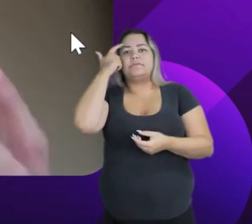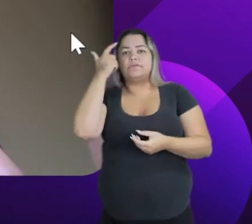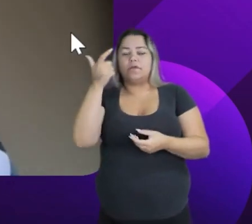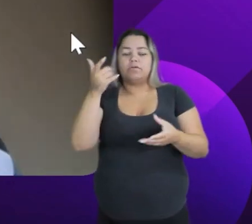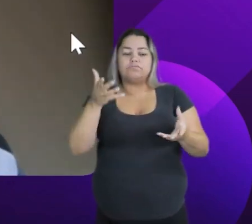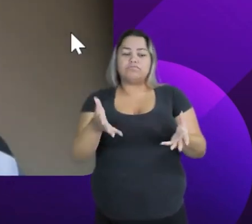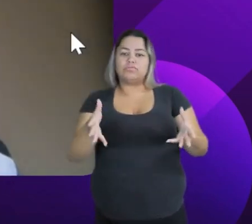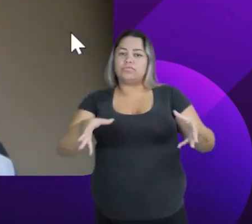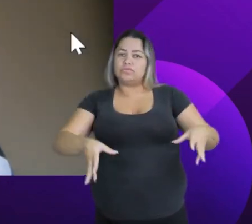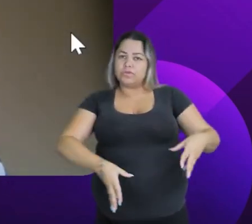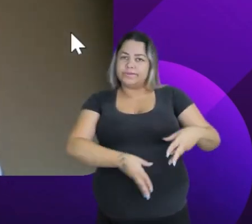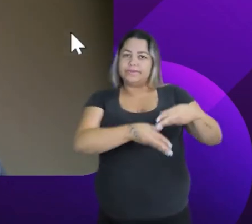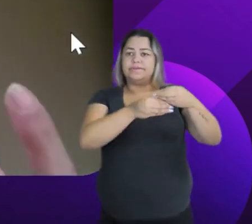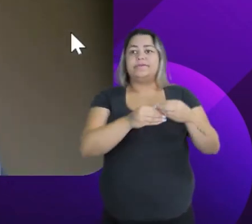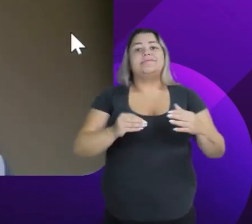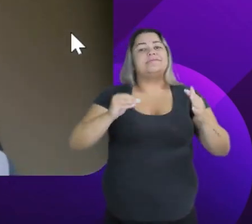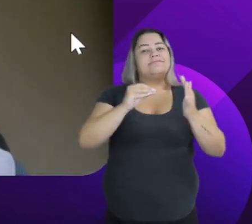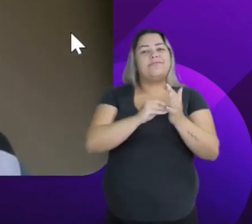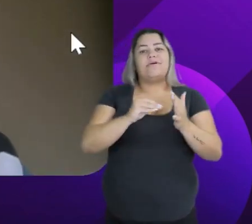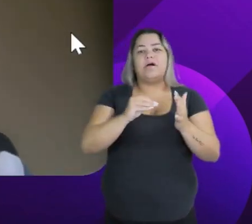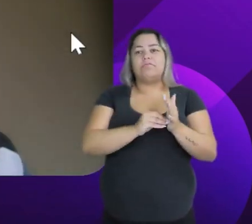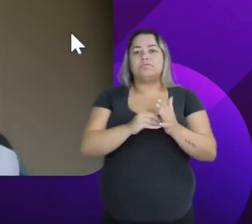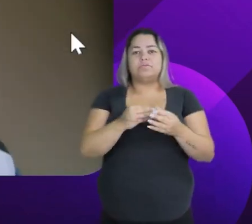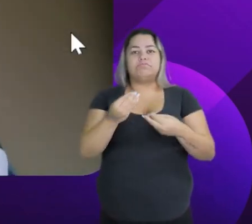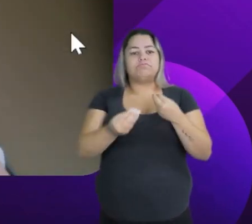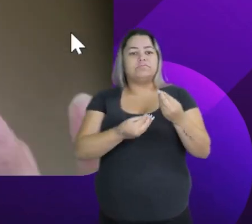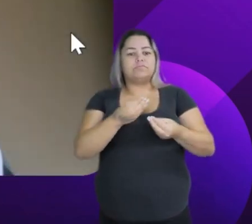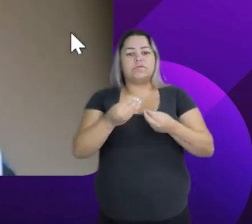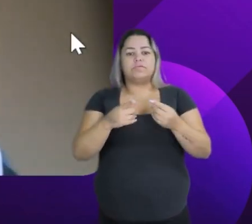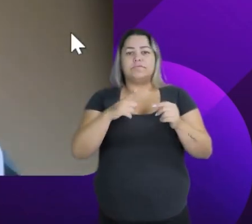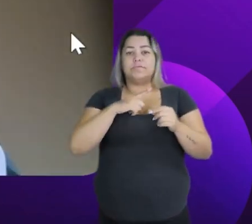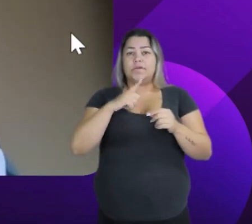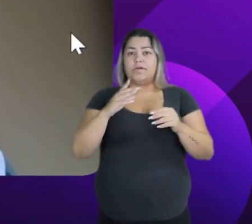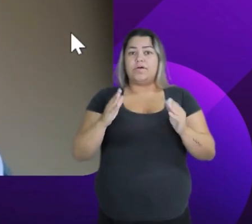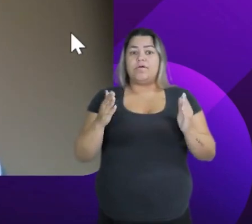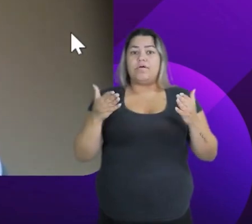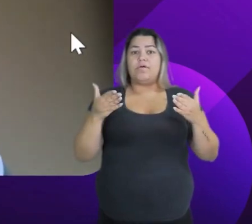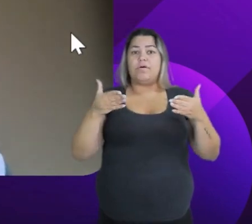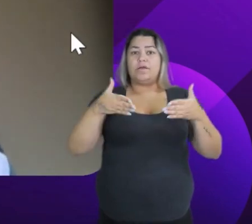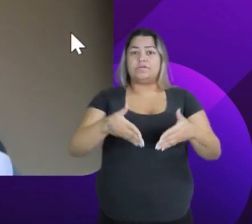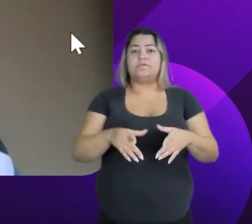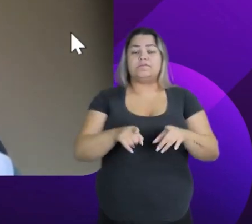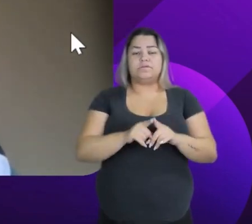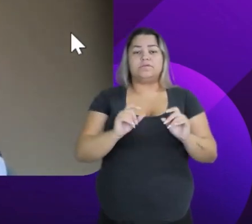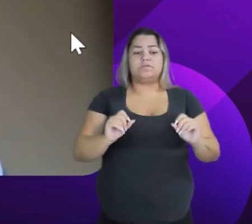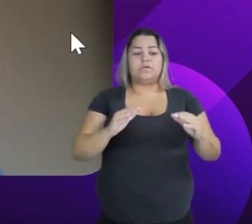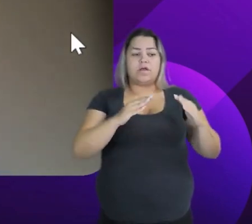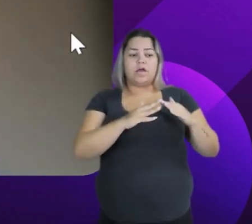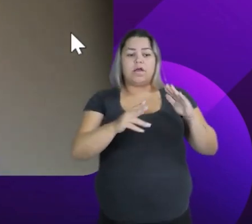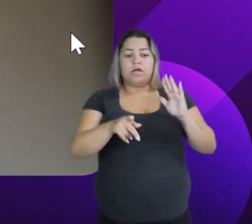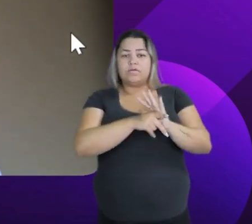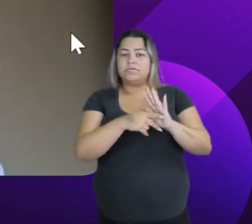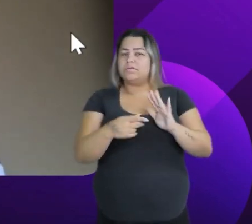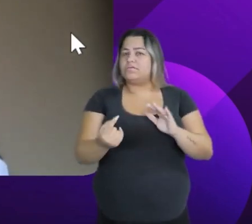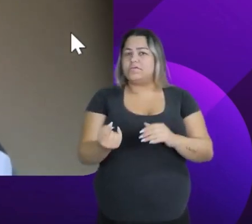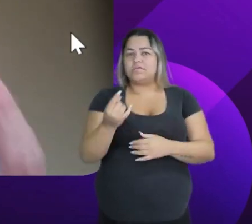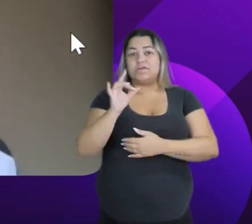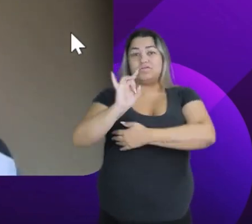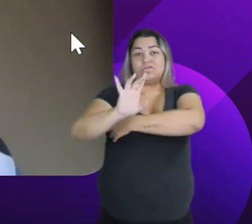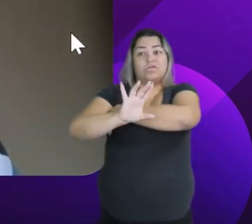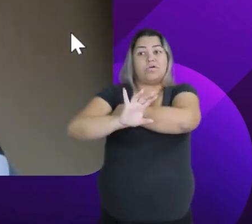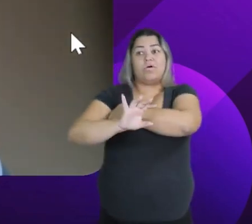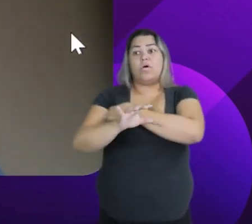esse enfoque de fato de como que eu tenho que favorecer. E o acesso à habitação, à propriedade, não é simplesmente